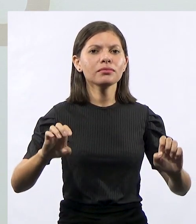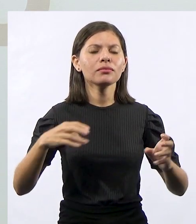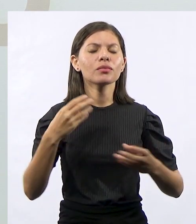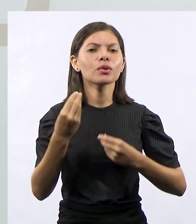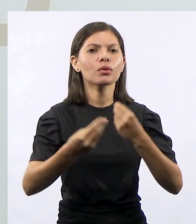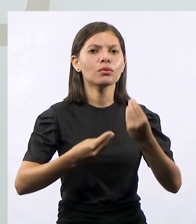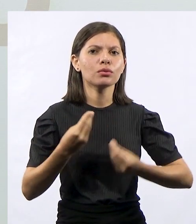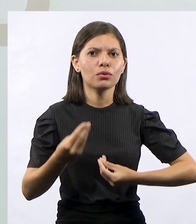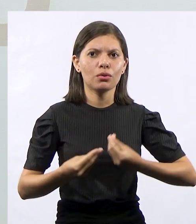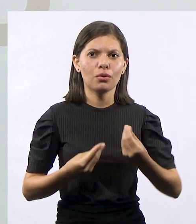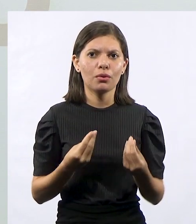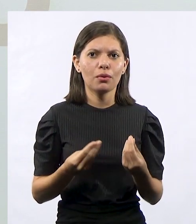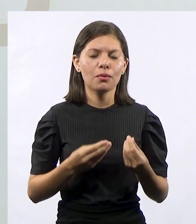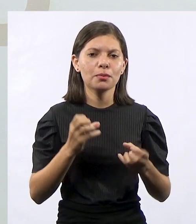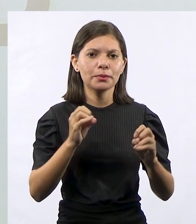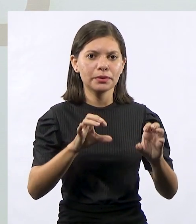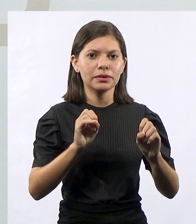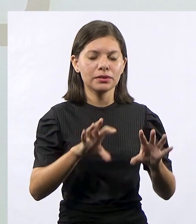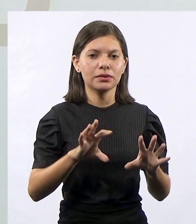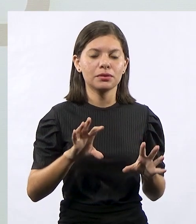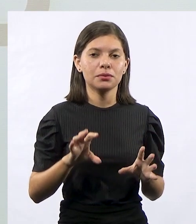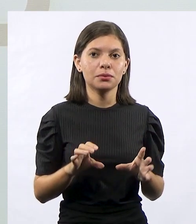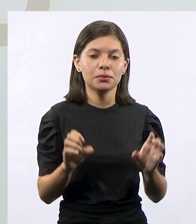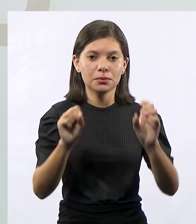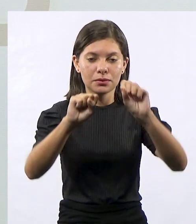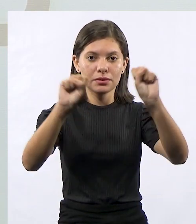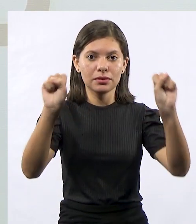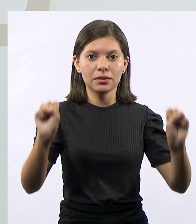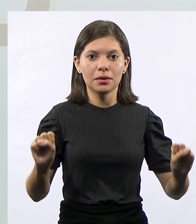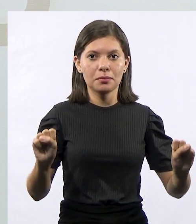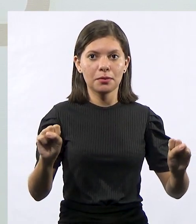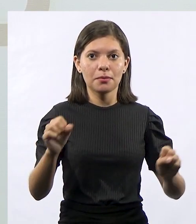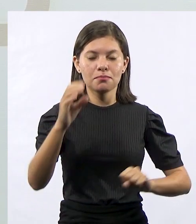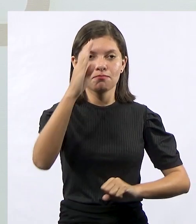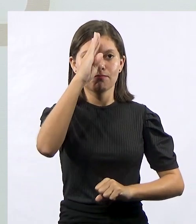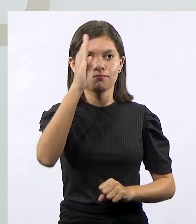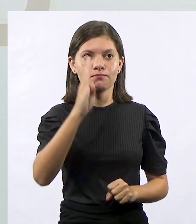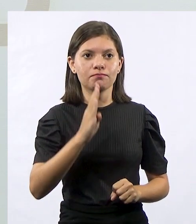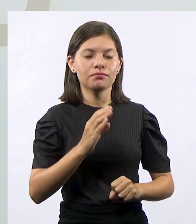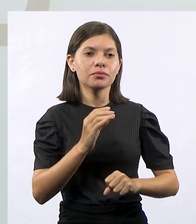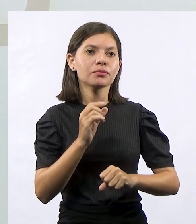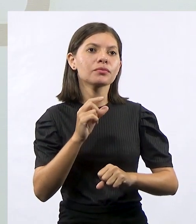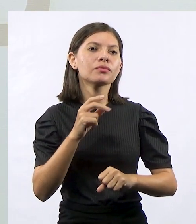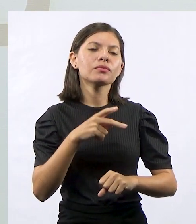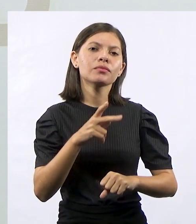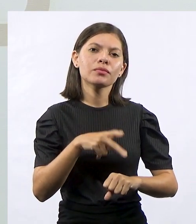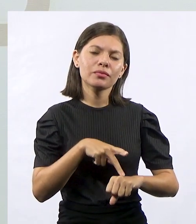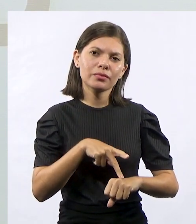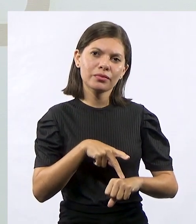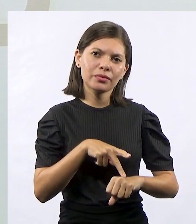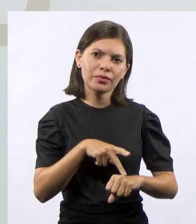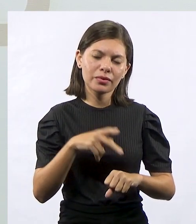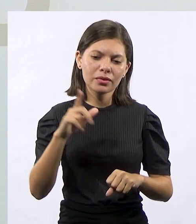estrutura e o funcionamento do ensino do sistema educacional brasileiro. A LDB, ela